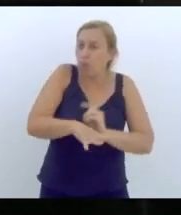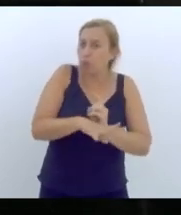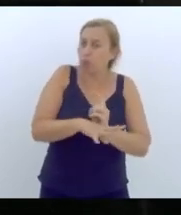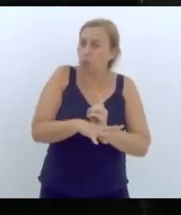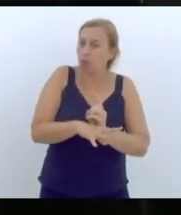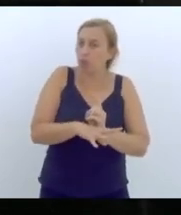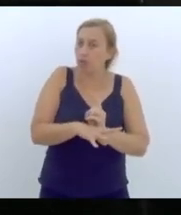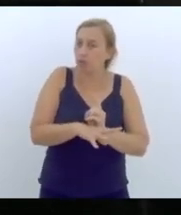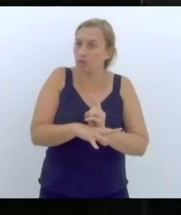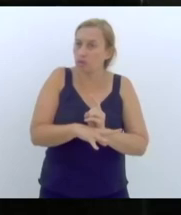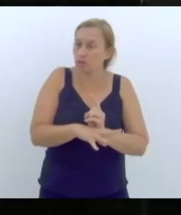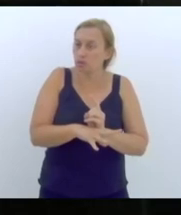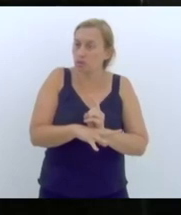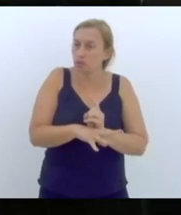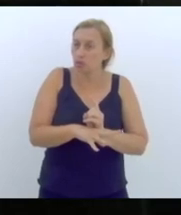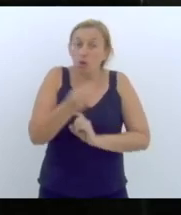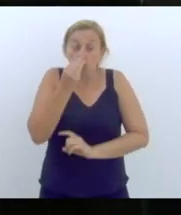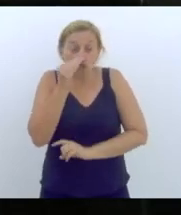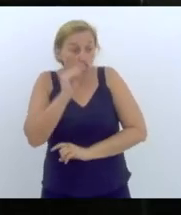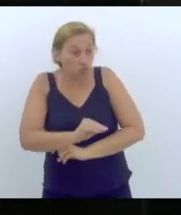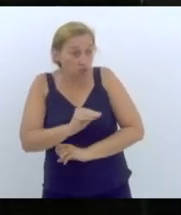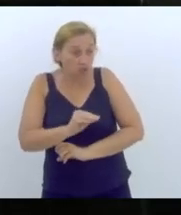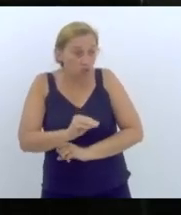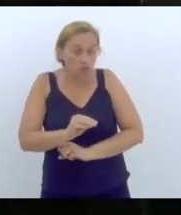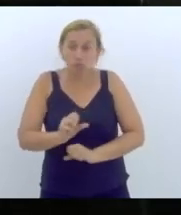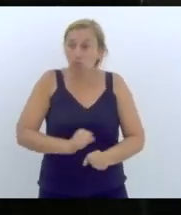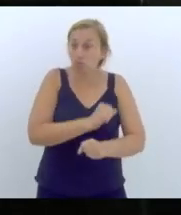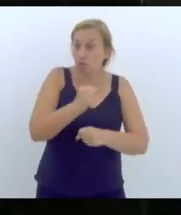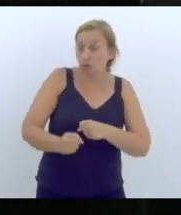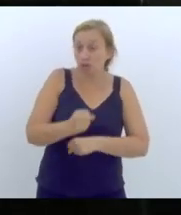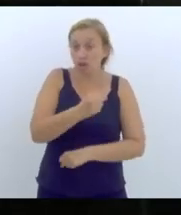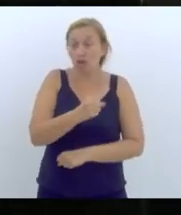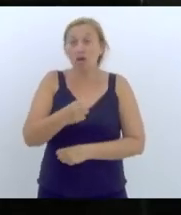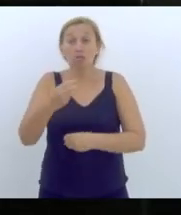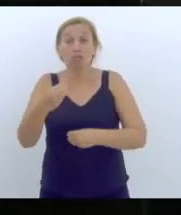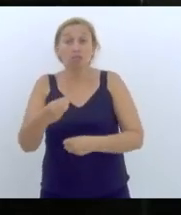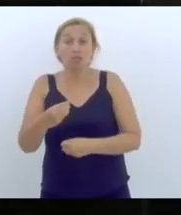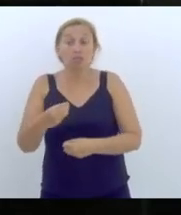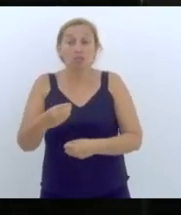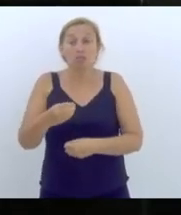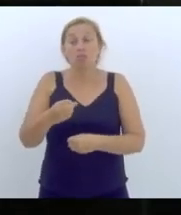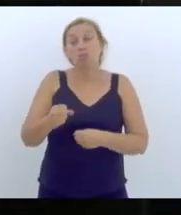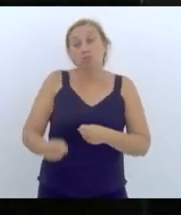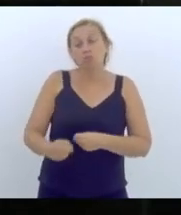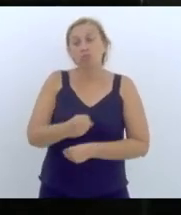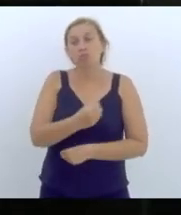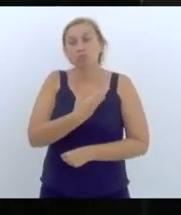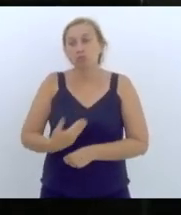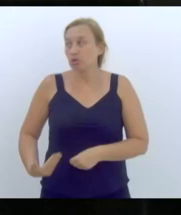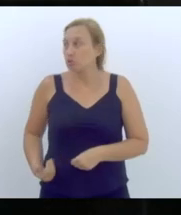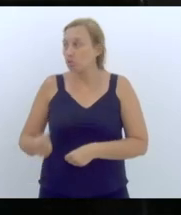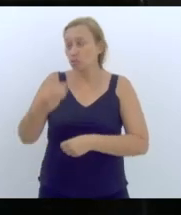omissão do poder público municipal, que lá está há mais de 20